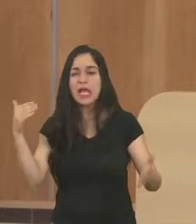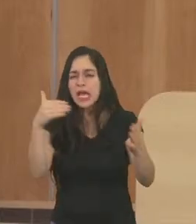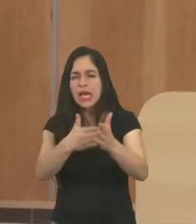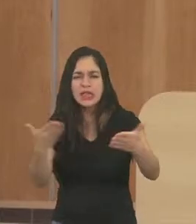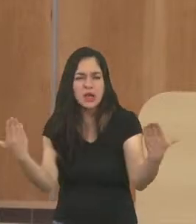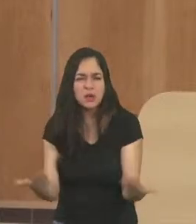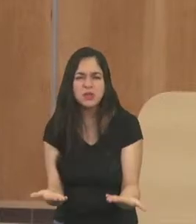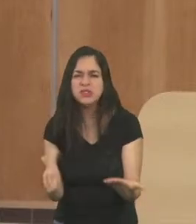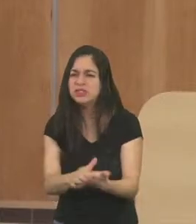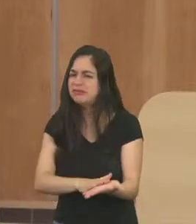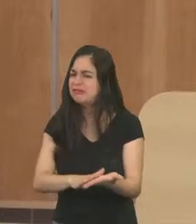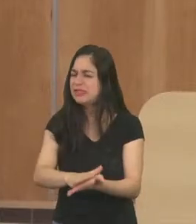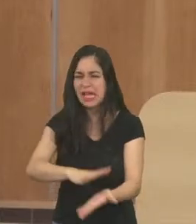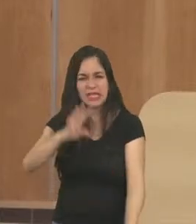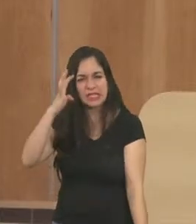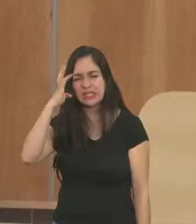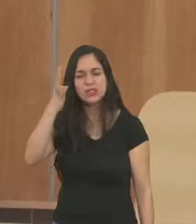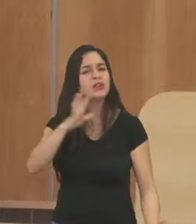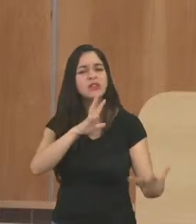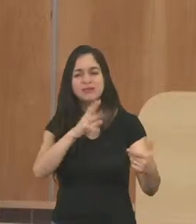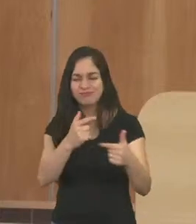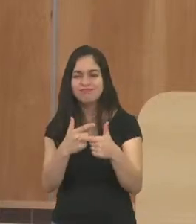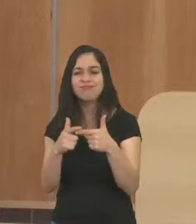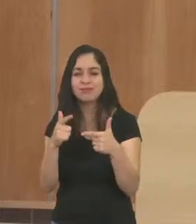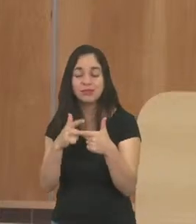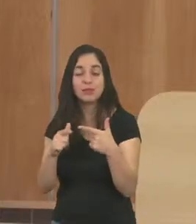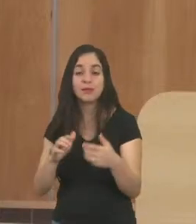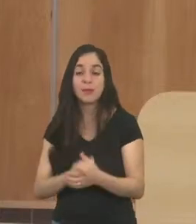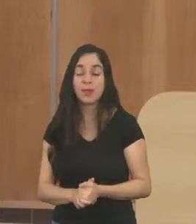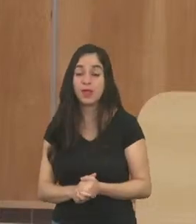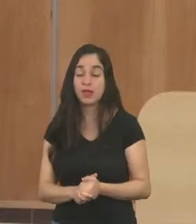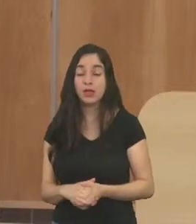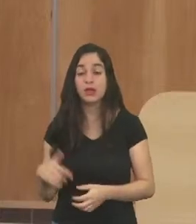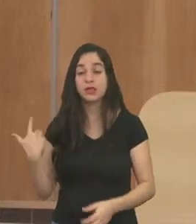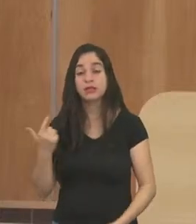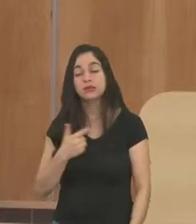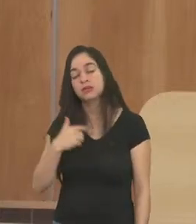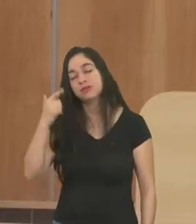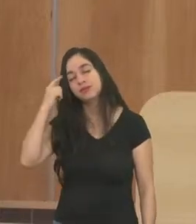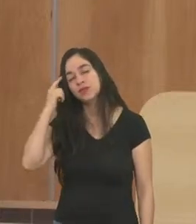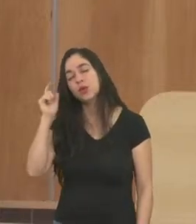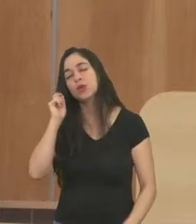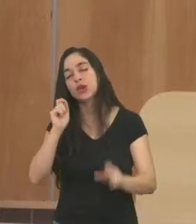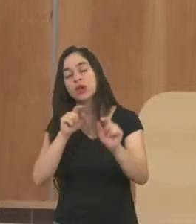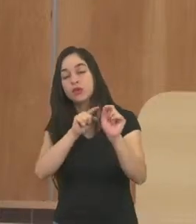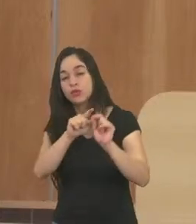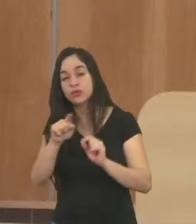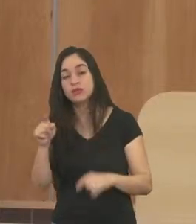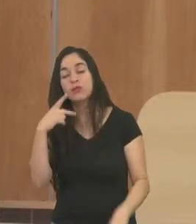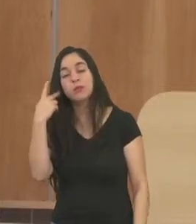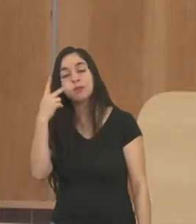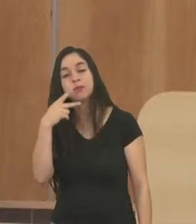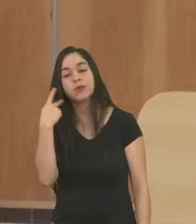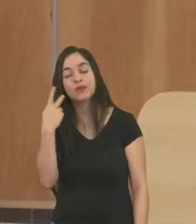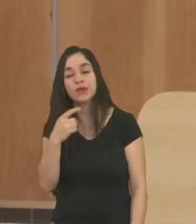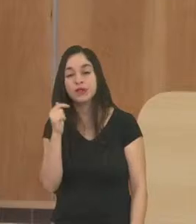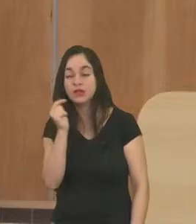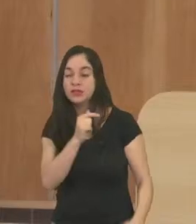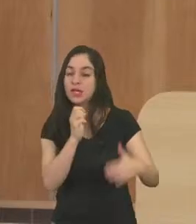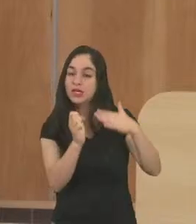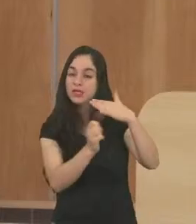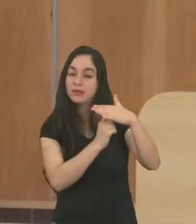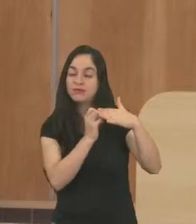resolver os problemas dos trabalhadores da Avibraz. Agora, nós achamos que vocês, vereadores, pelo fato desta importante fábrica